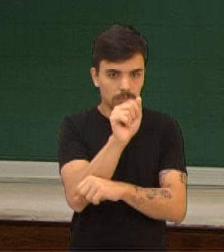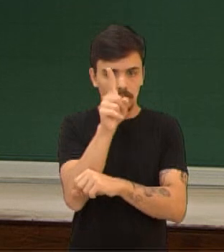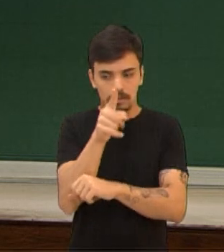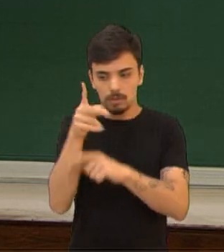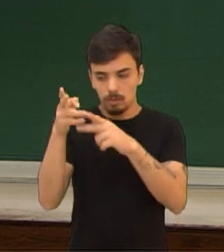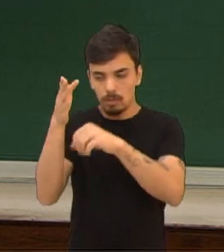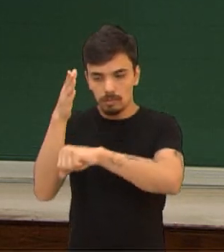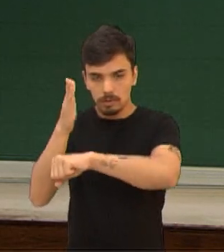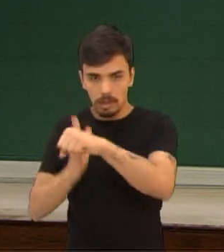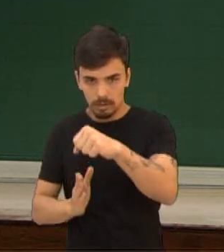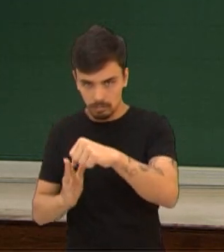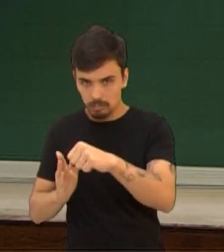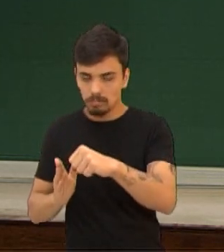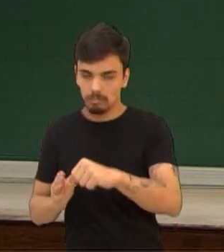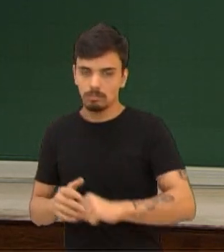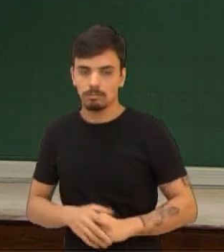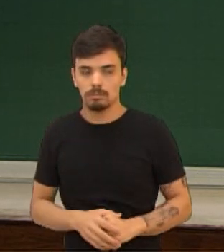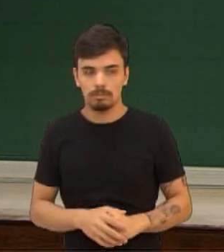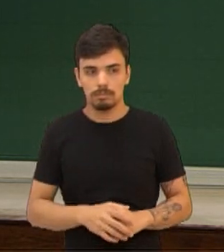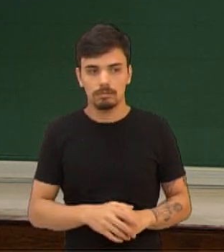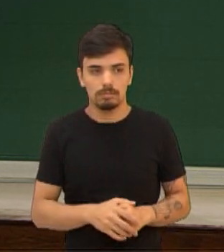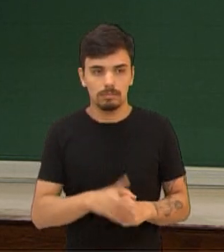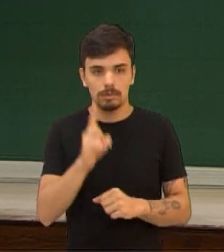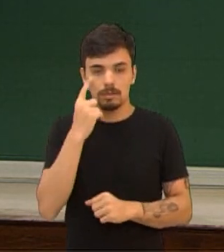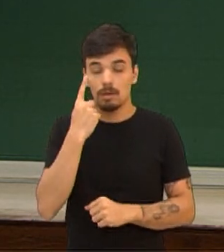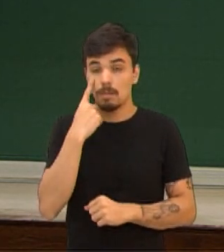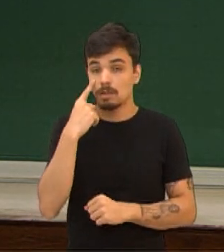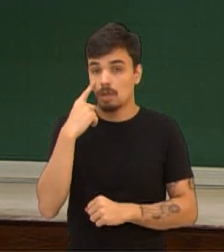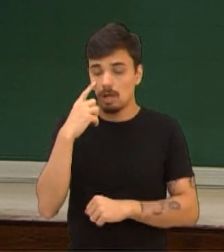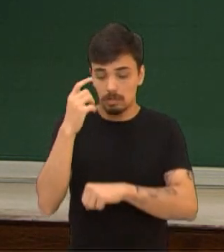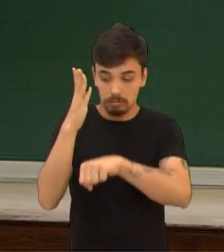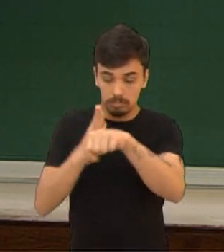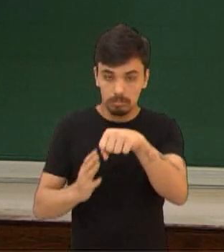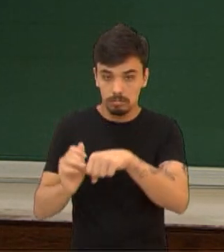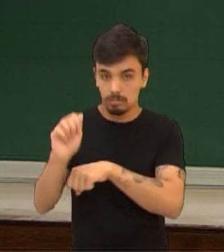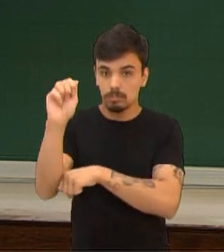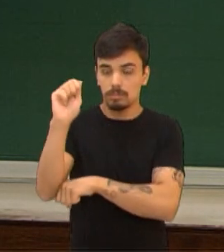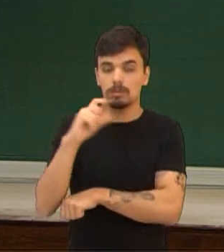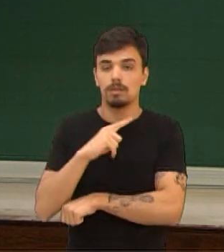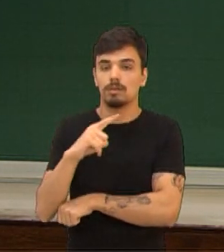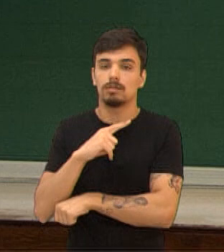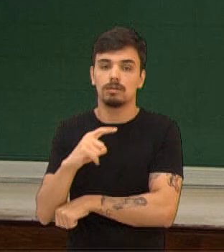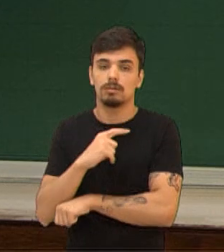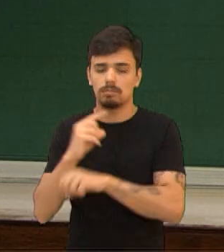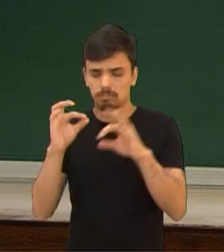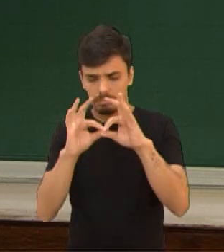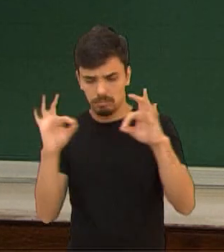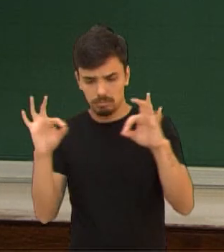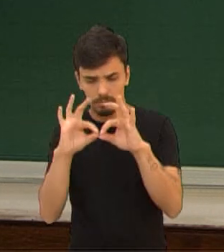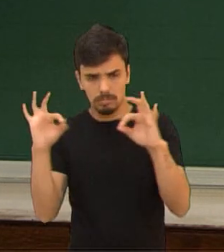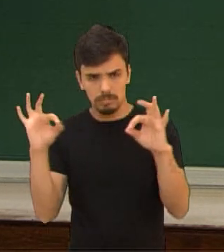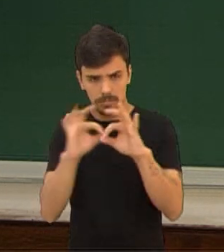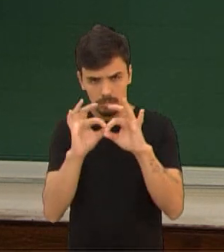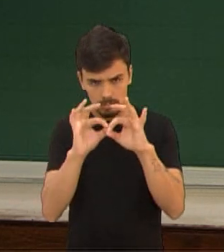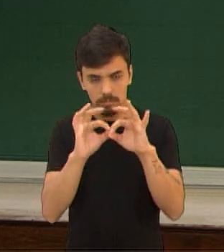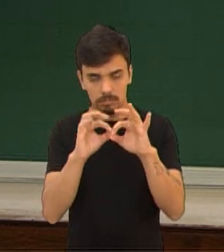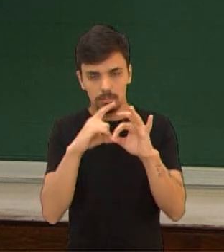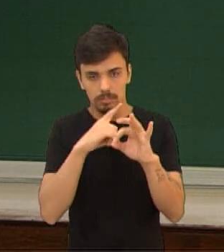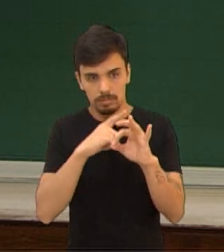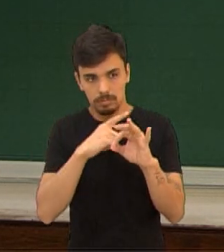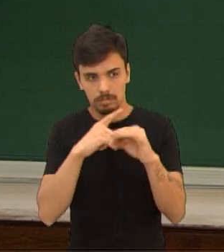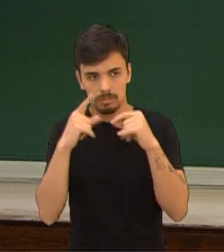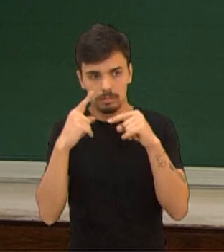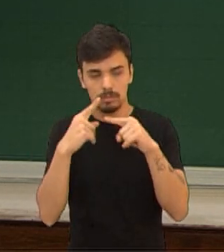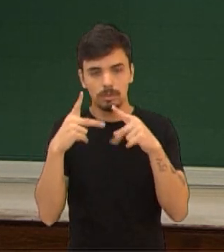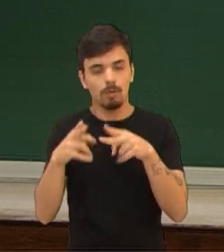A. Mas essa carga que sai do ponto A acumula uma carga simétrica, né, aqui no ponto